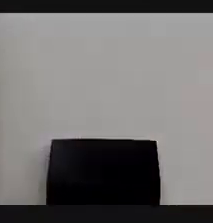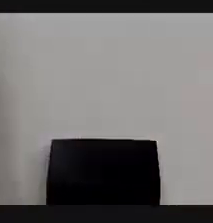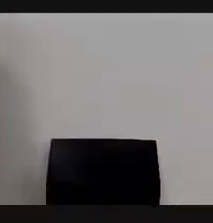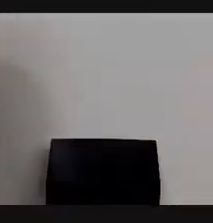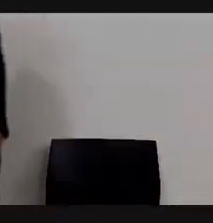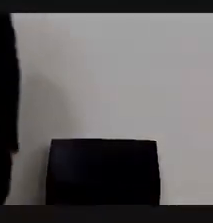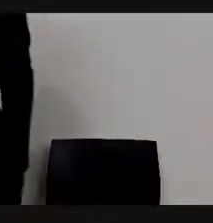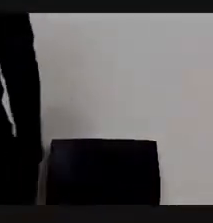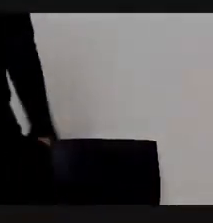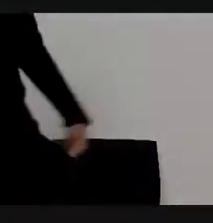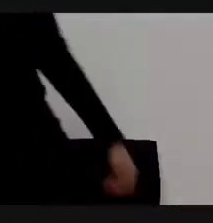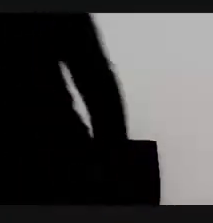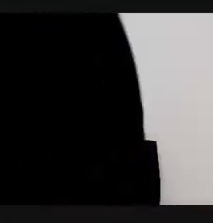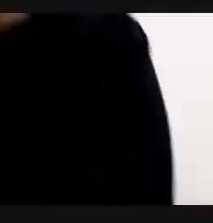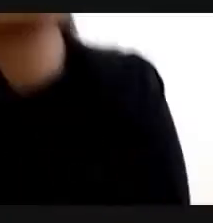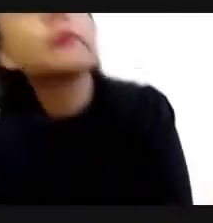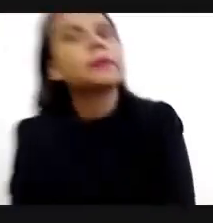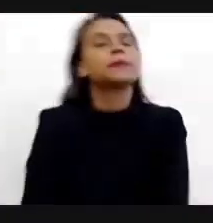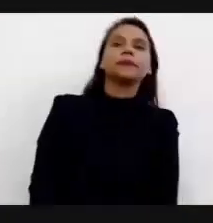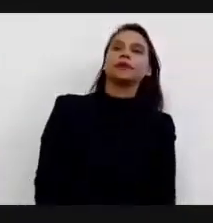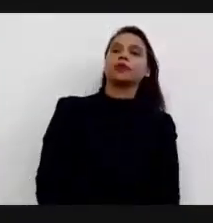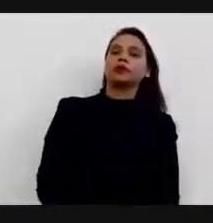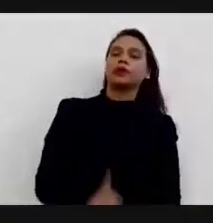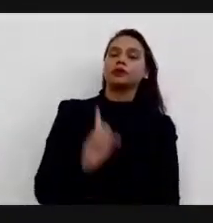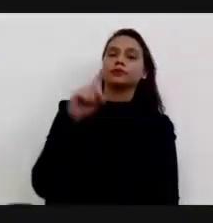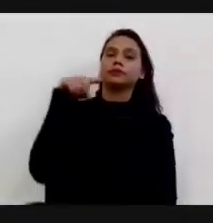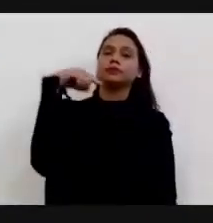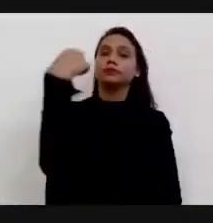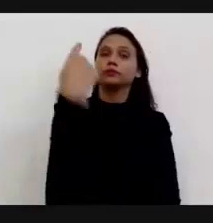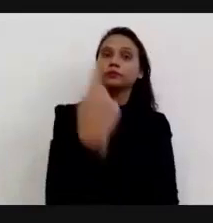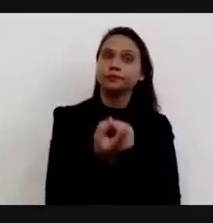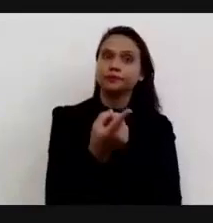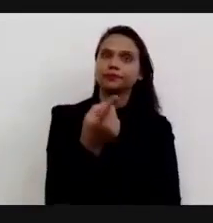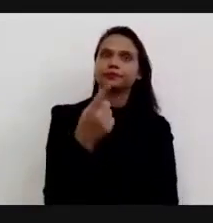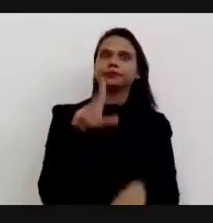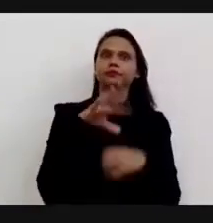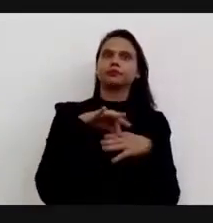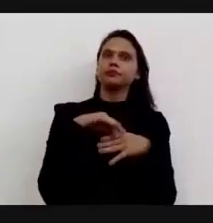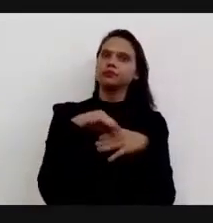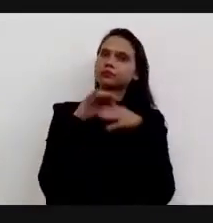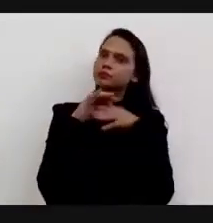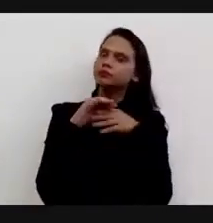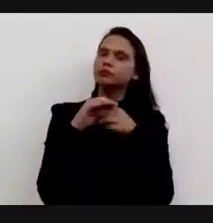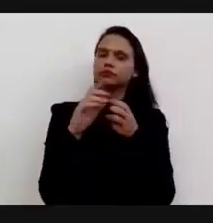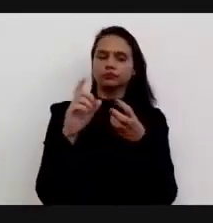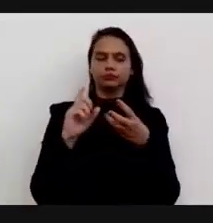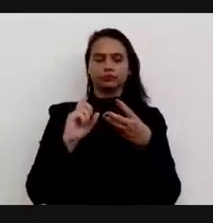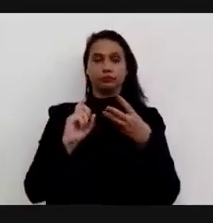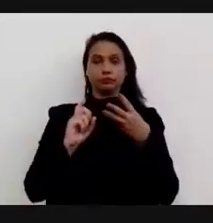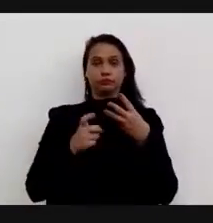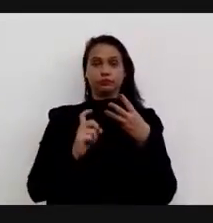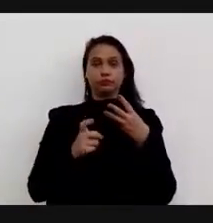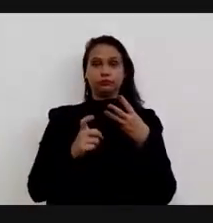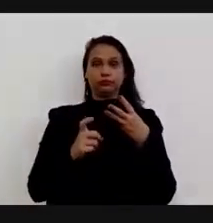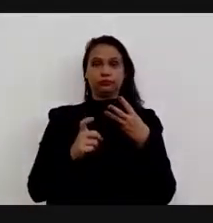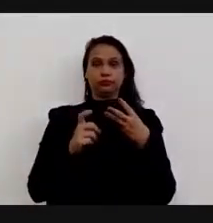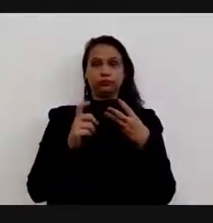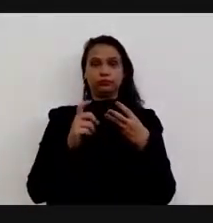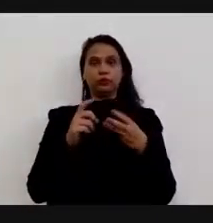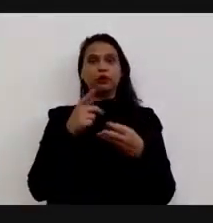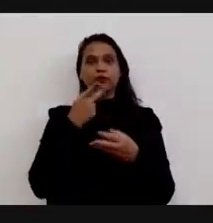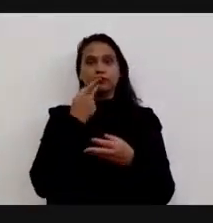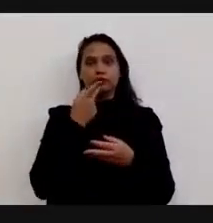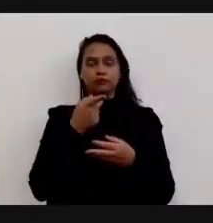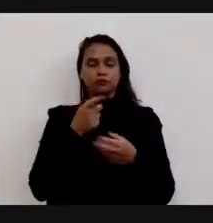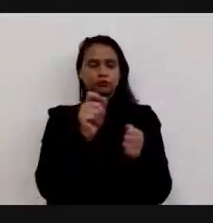repassar esse recurso e, lá na ponta, o chefe do executivo vai direcionar para uma obra que não está no planejamento, que ninguém viu. É